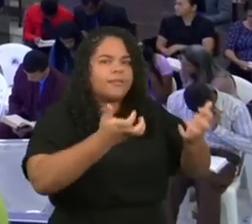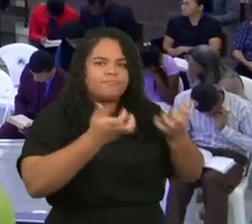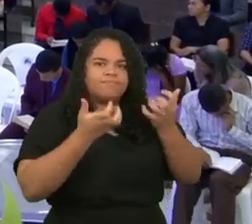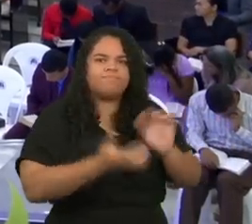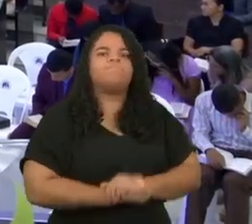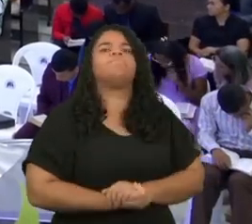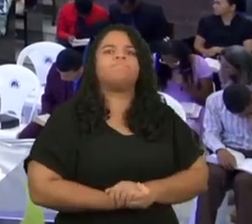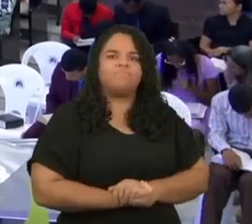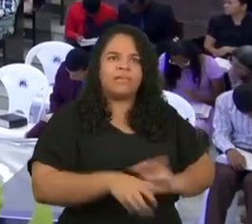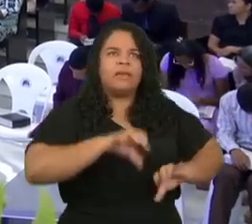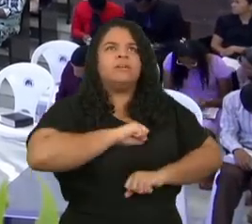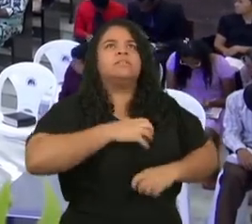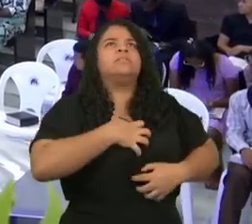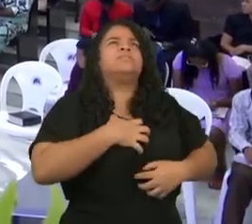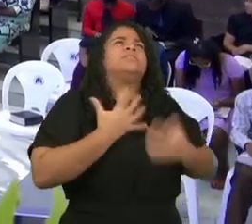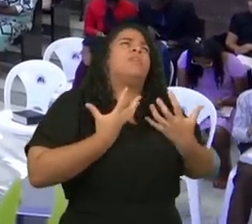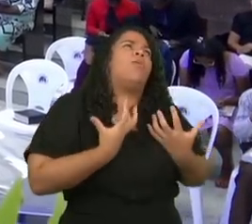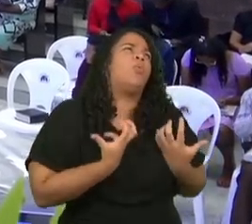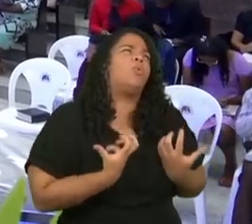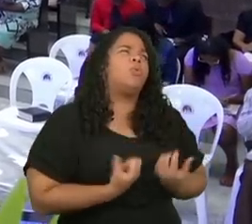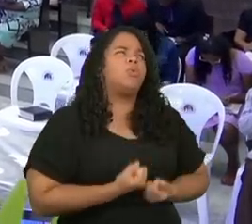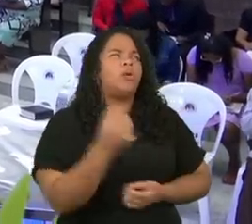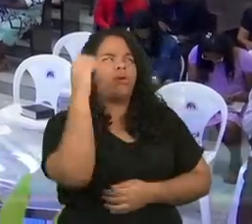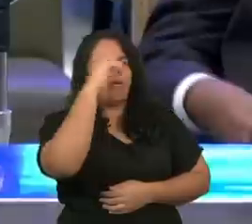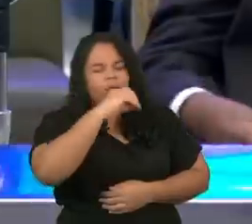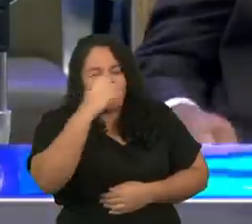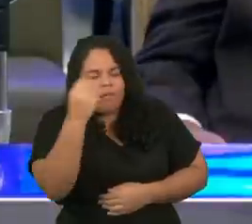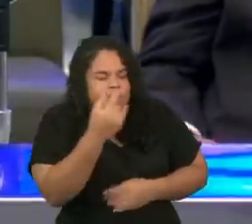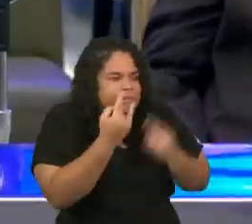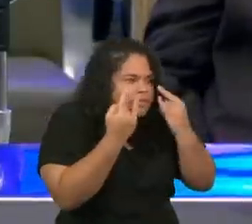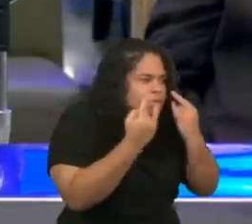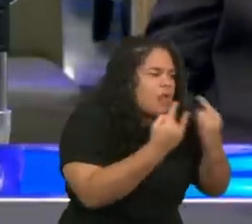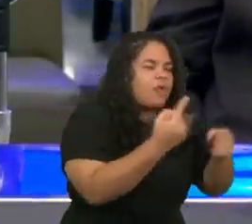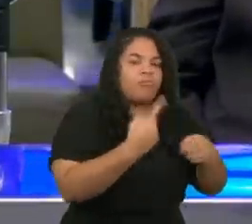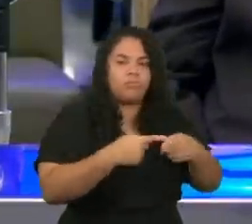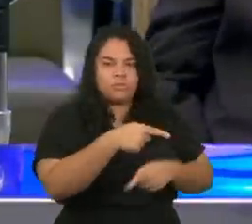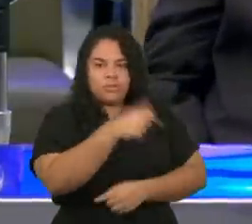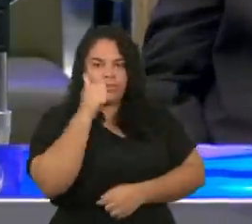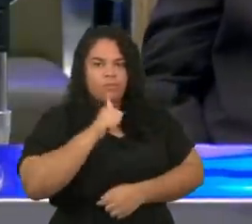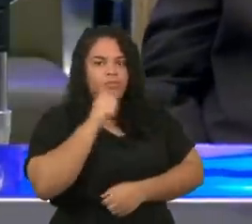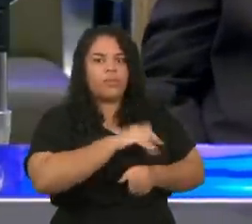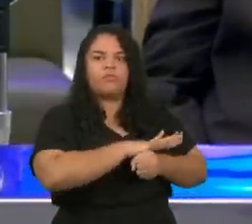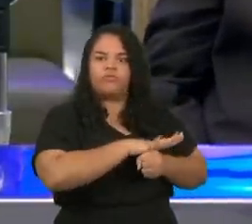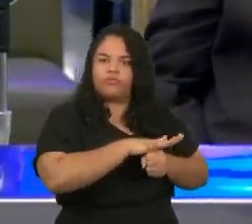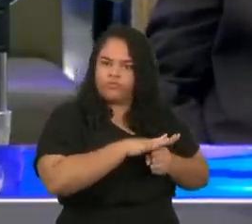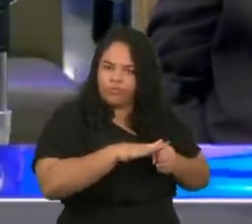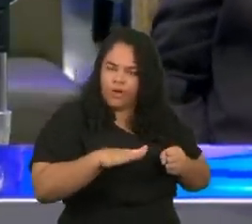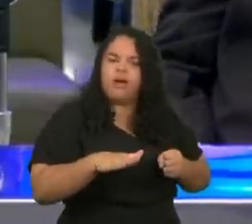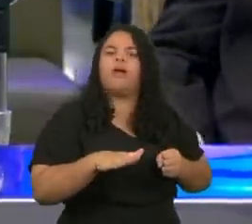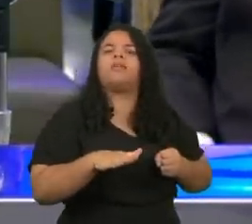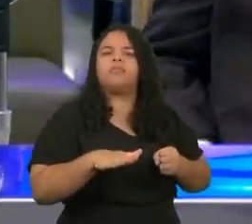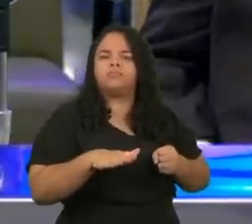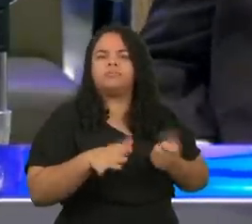porque era o quê Porque era virgem a moça era virgem e parecia aos olhos